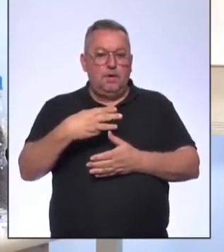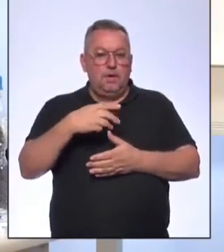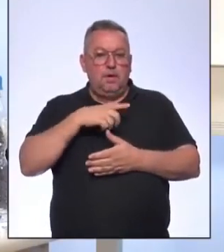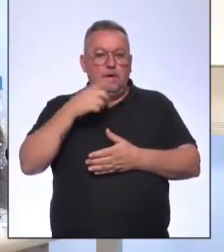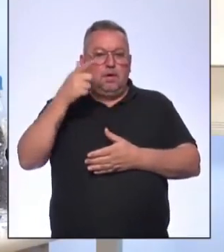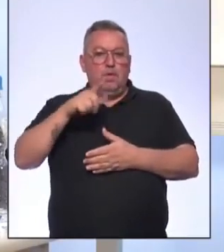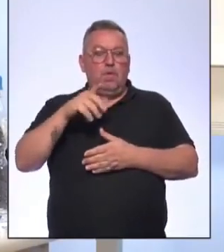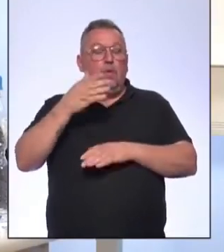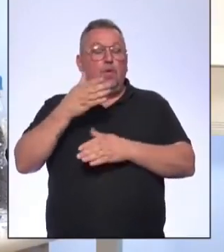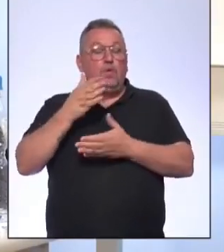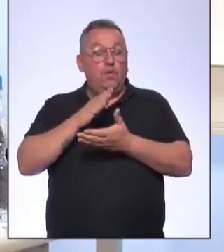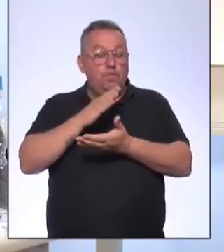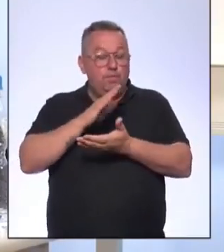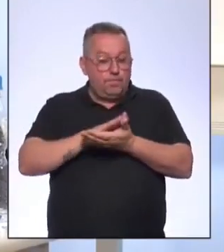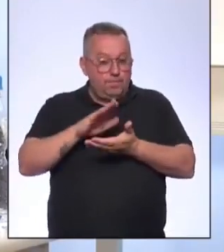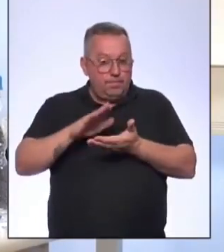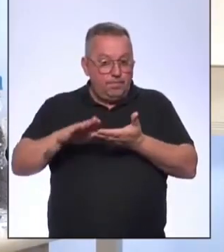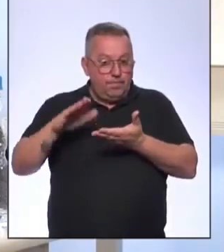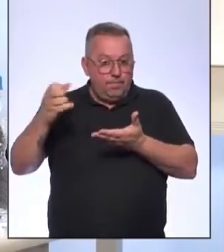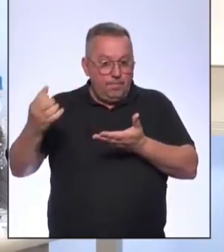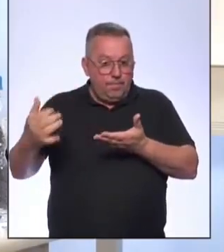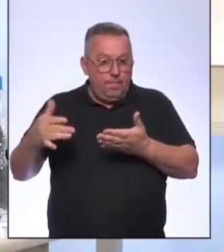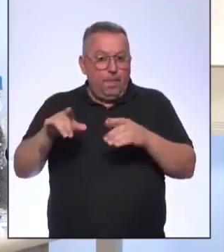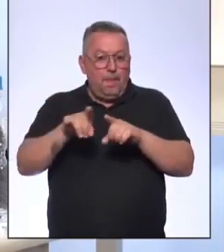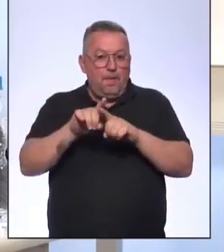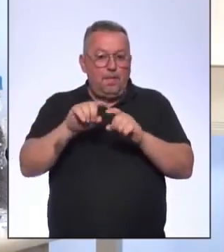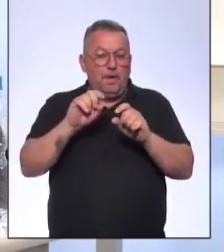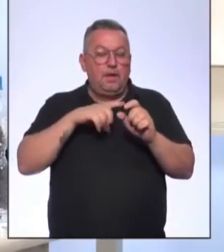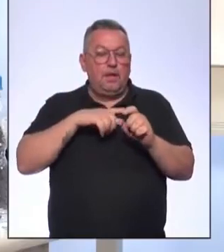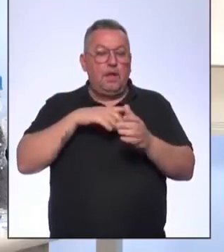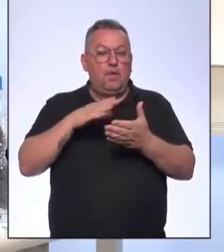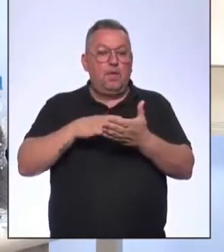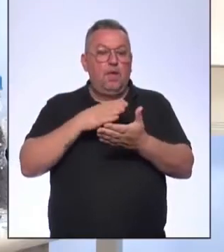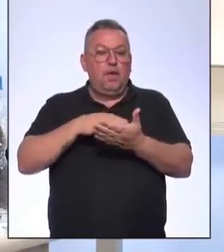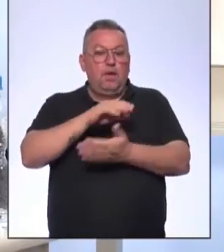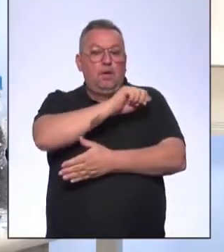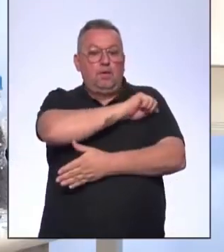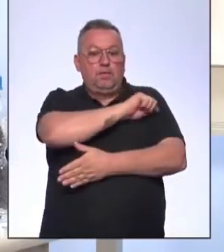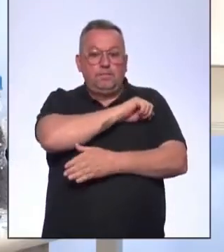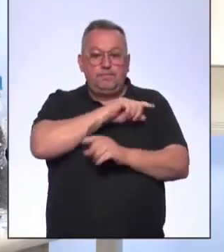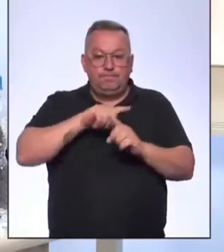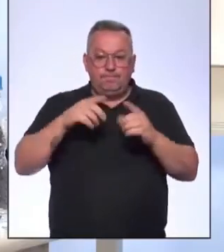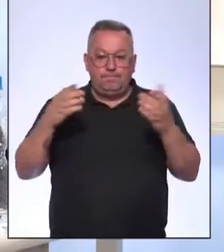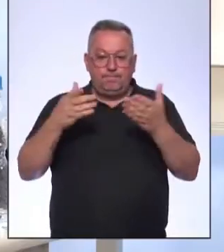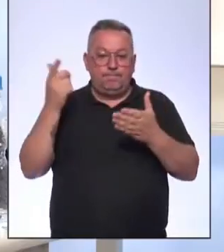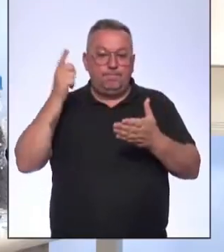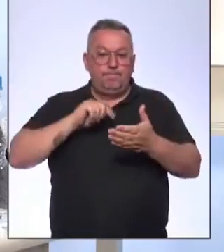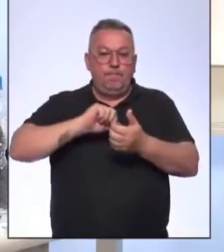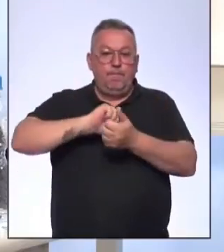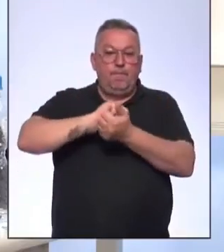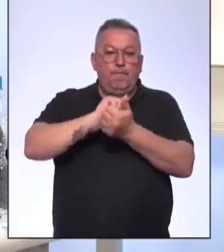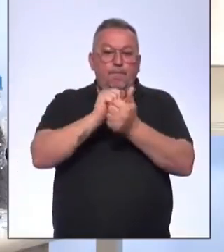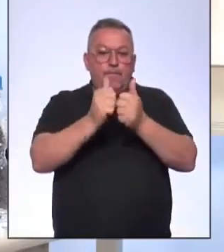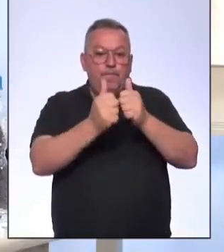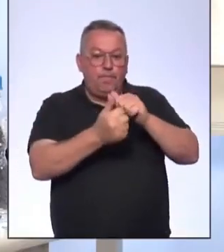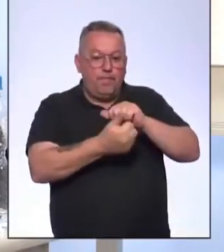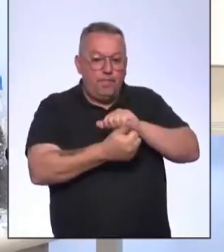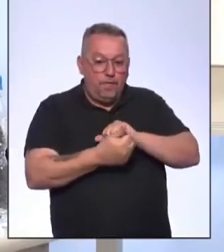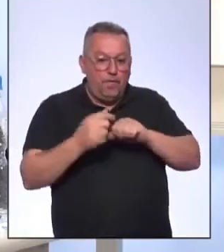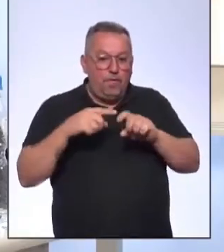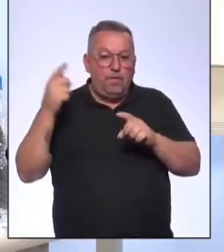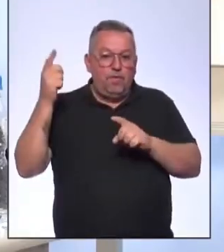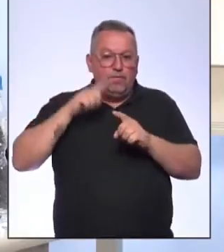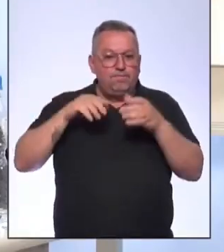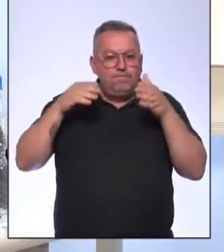tem um outro exercício agora, e esse exercício também está no caderno do aluno, mas a gente de novo adaptou. A gente faz esses recortes para que a gente